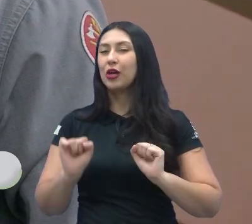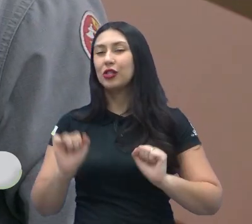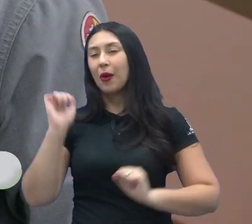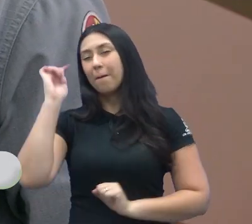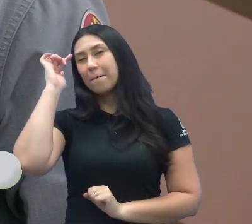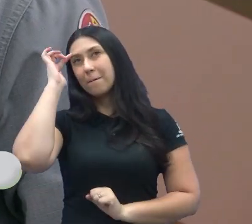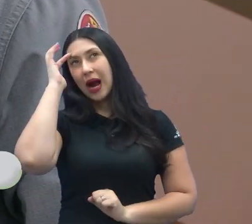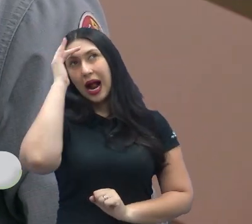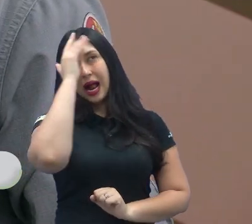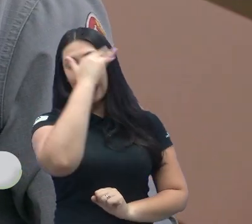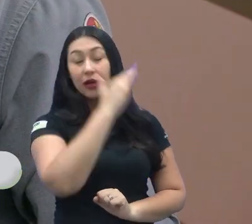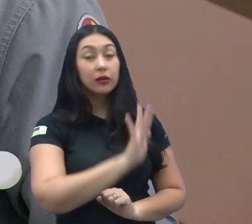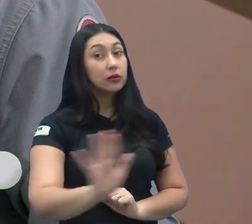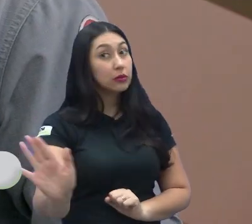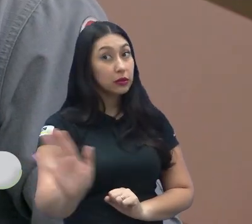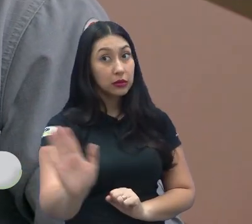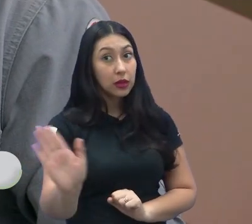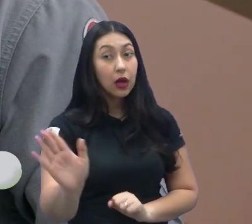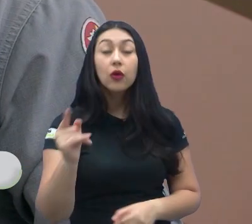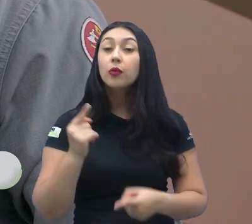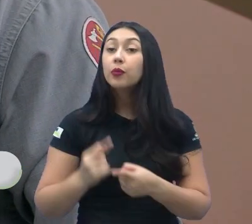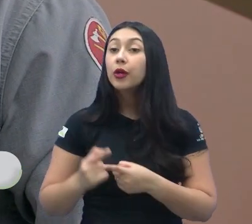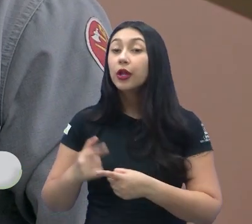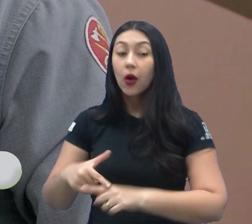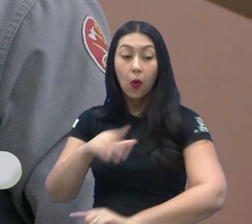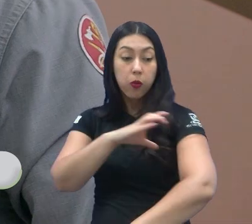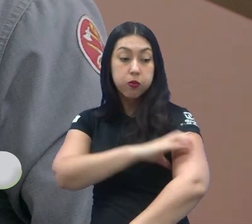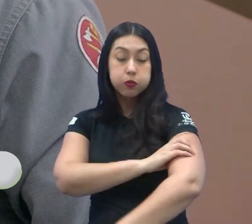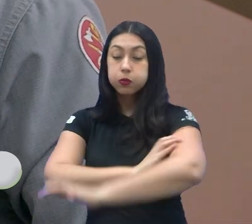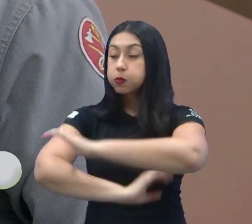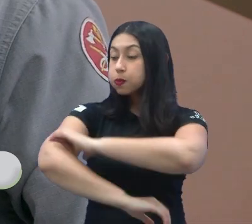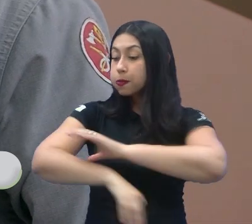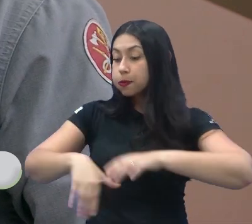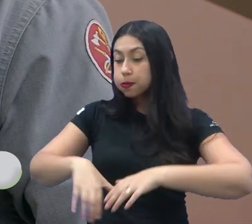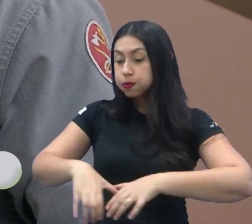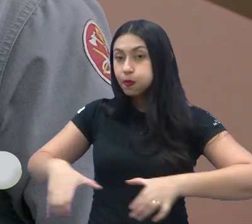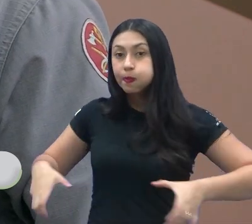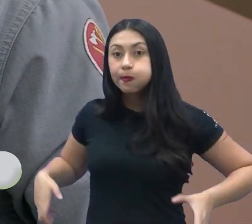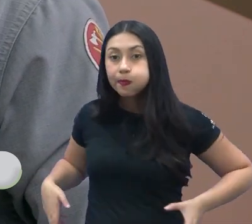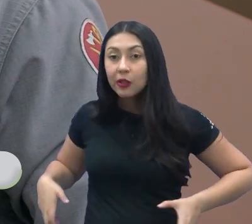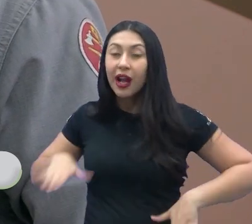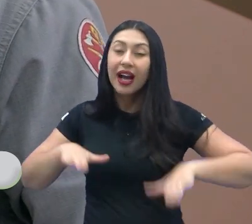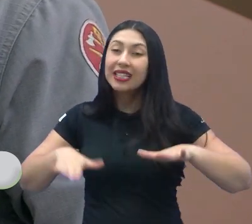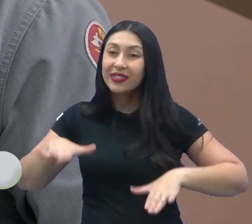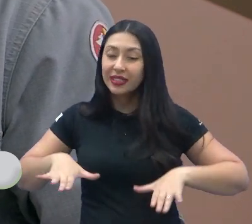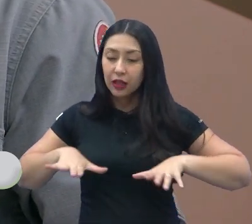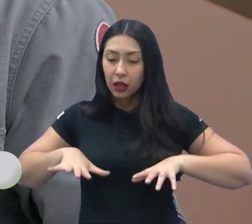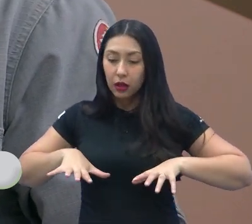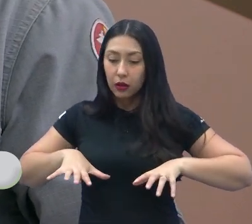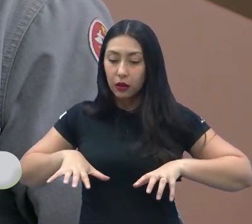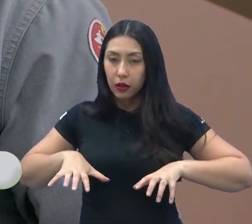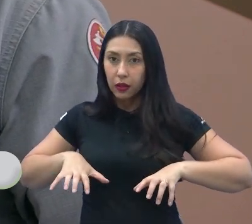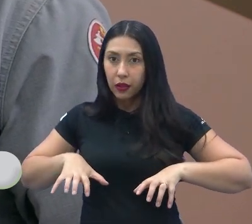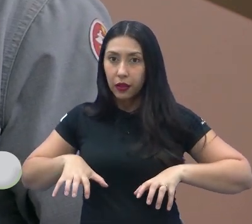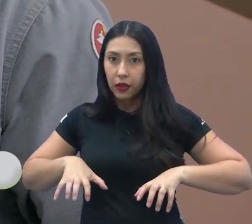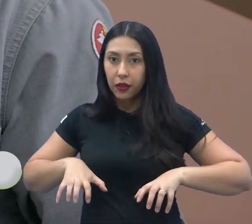tá seguro, mas não. Porque a boia, ela pode ali ter um furo, já está murchando, né? Pode rasgar, ou até